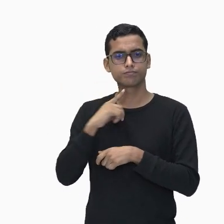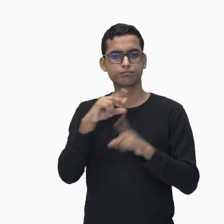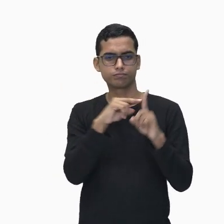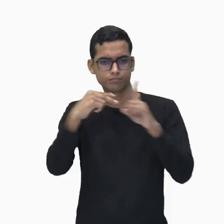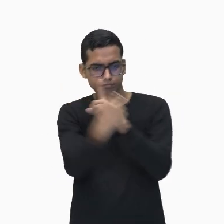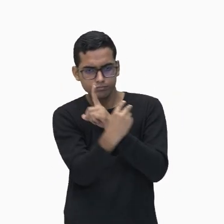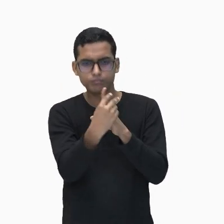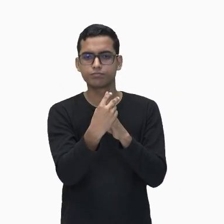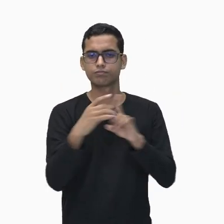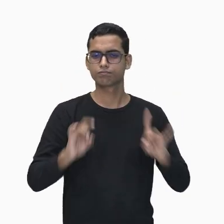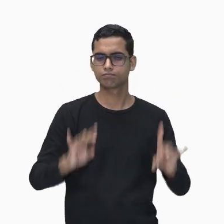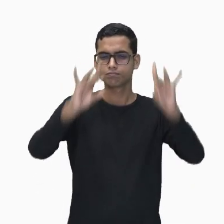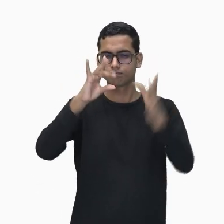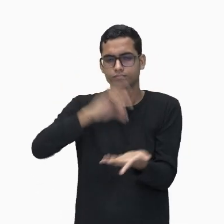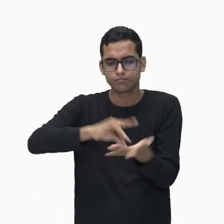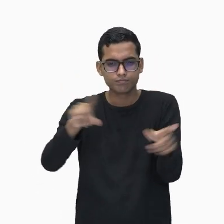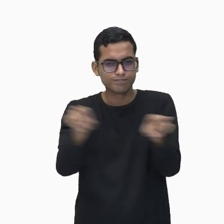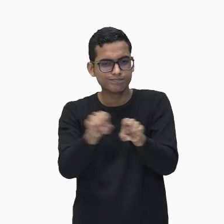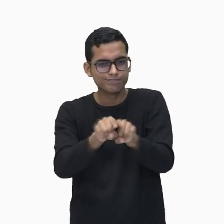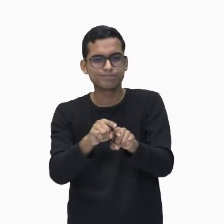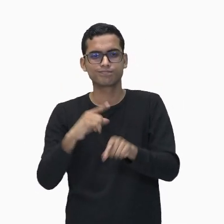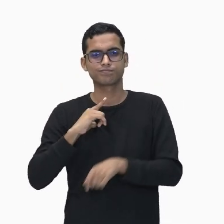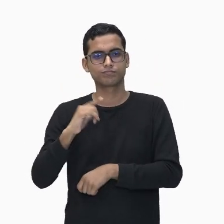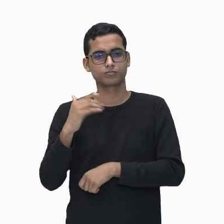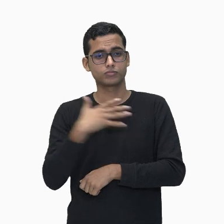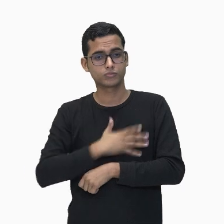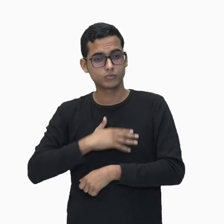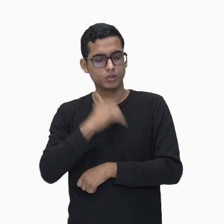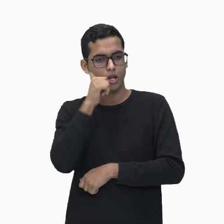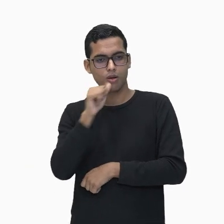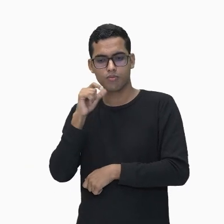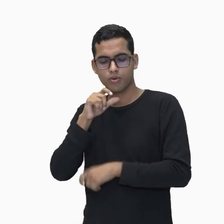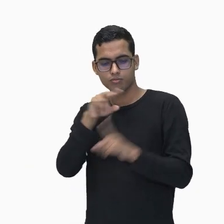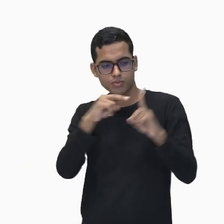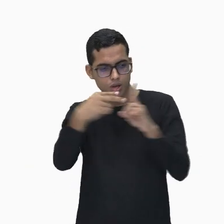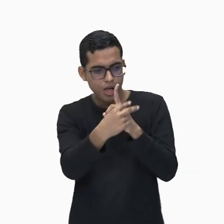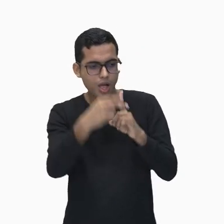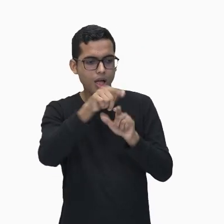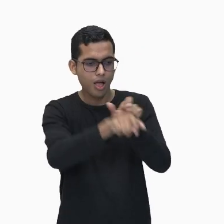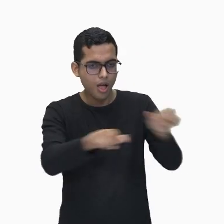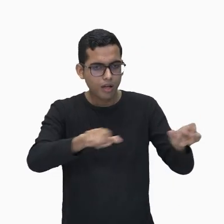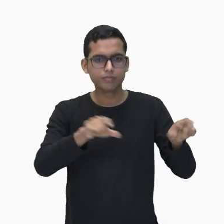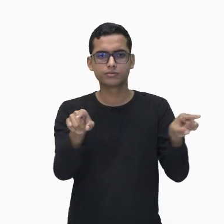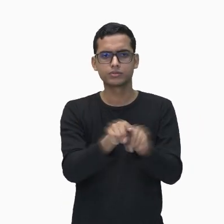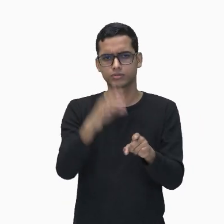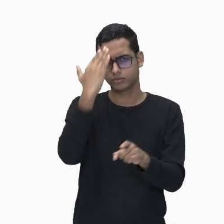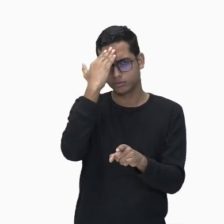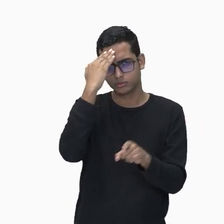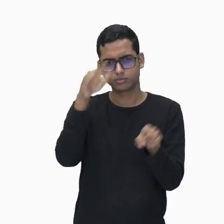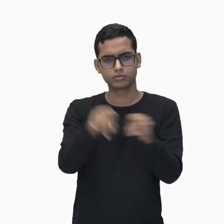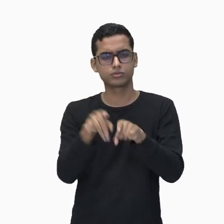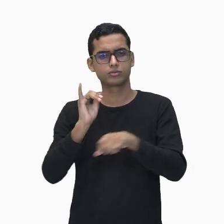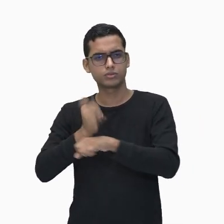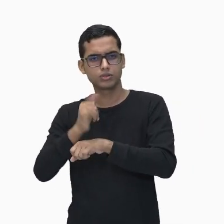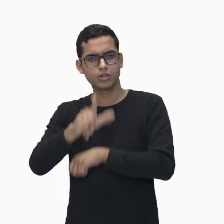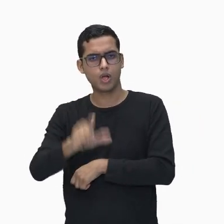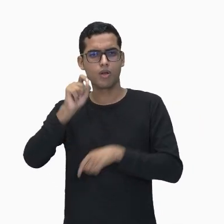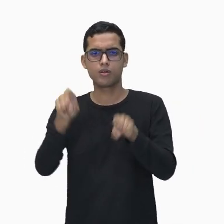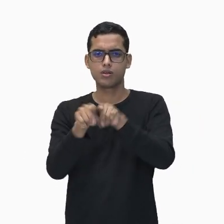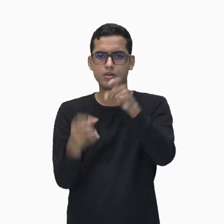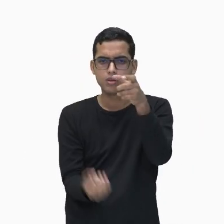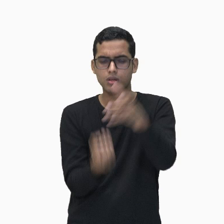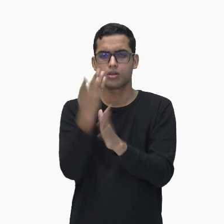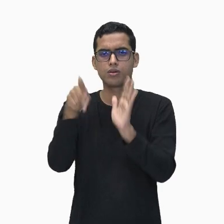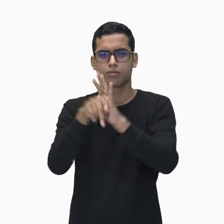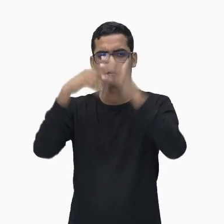vista privilegiado. Gosto que sejam elas a olharem o mundo, a determinarem a narração, a criarem